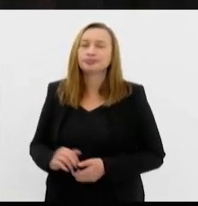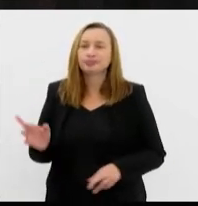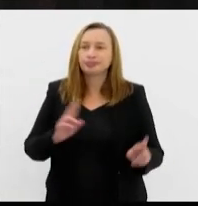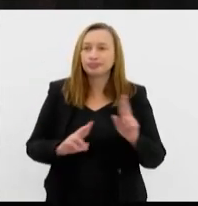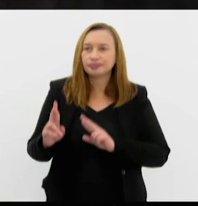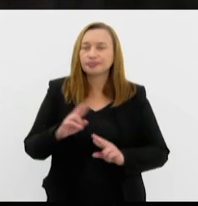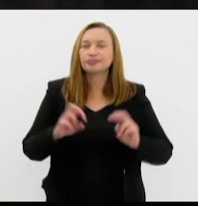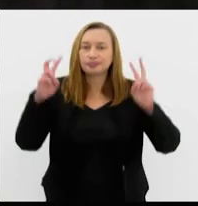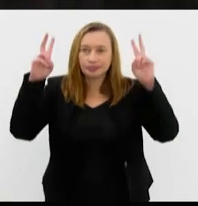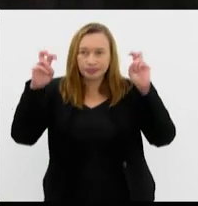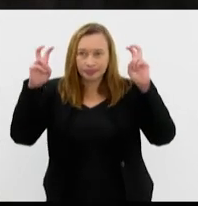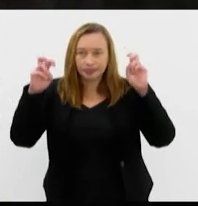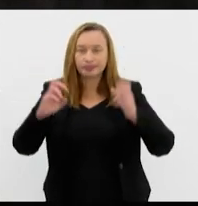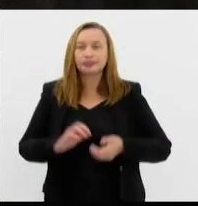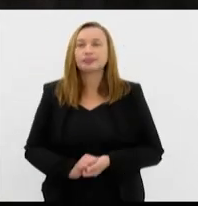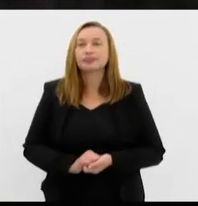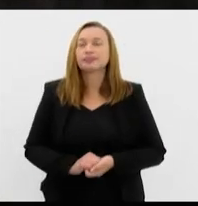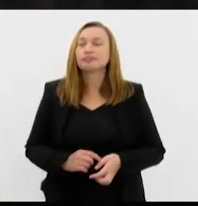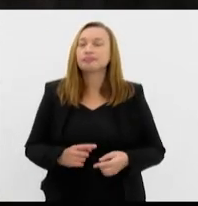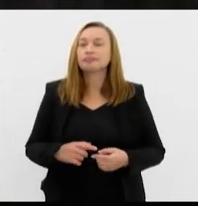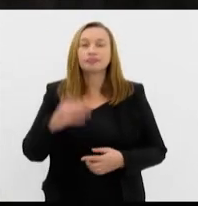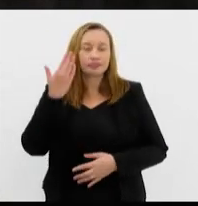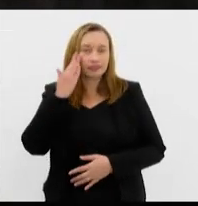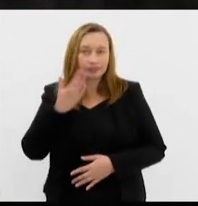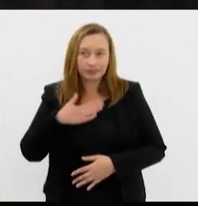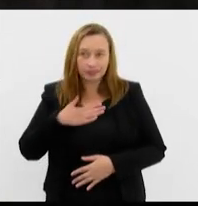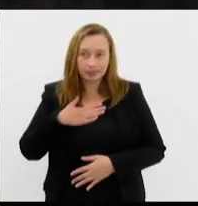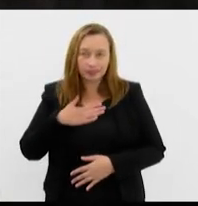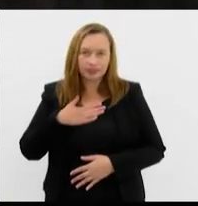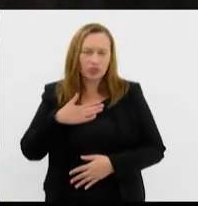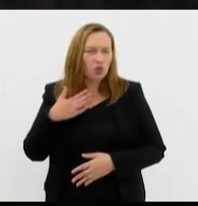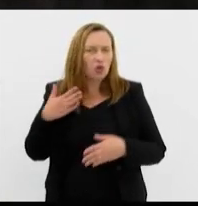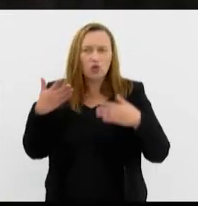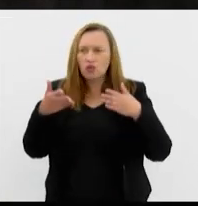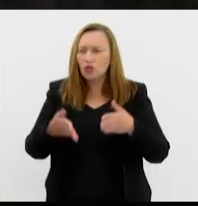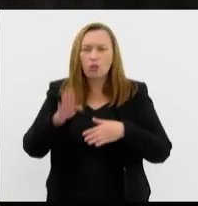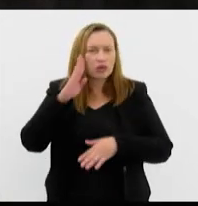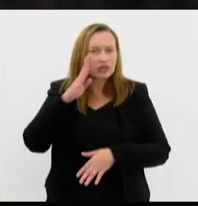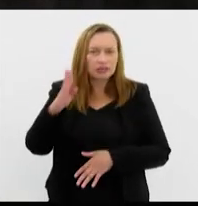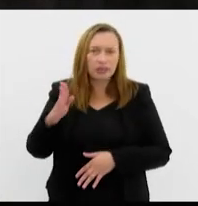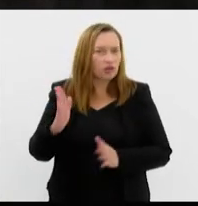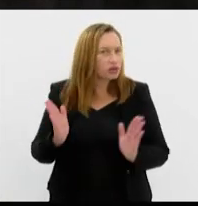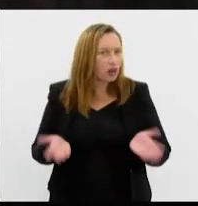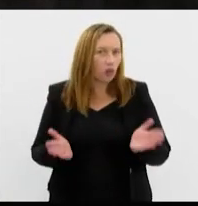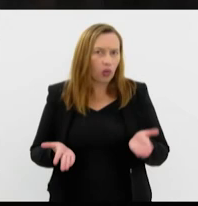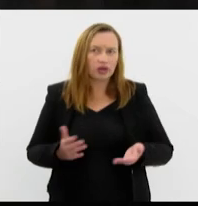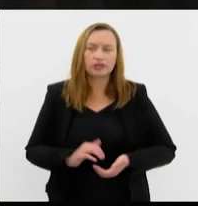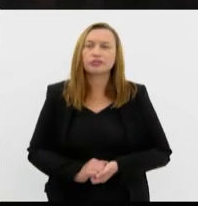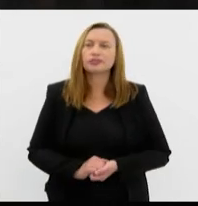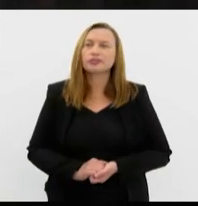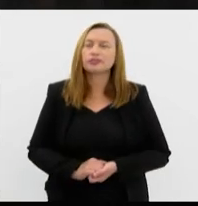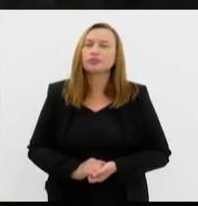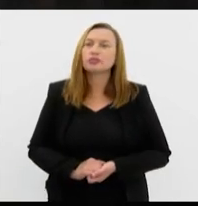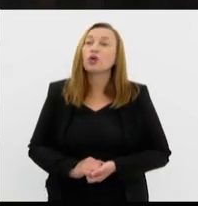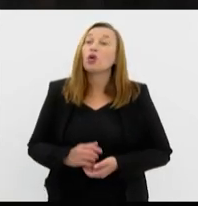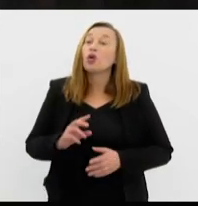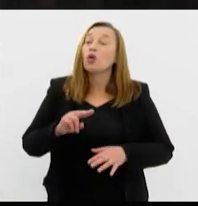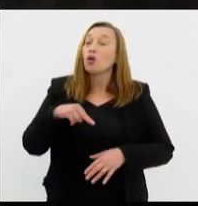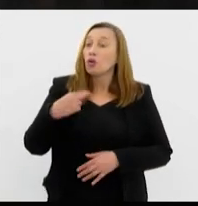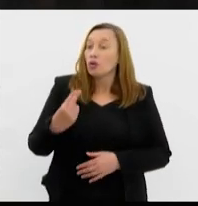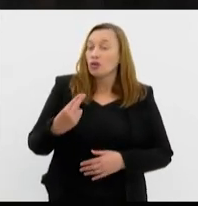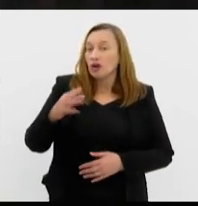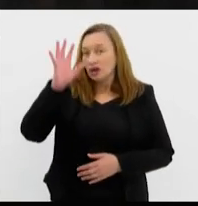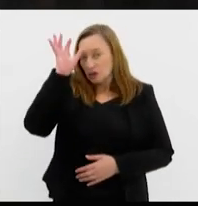essa questão, porque, no meu entendimento, é a questão central dos tempos atuais. Ou a gente vai resolver